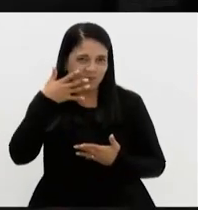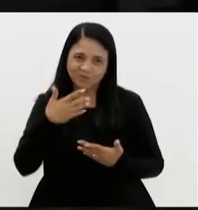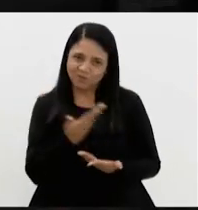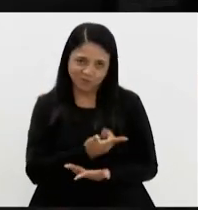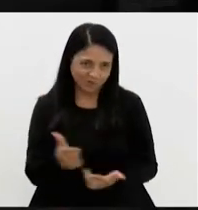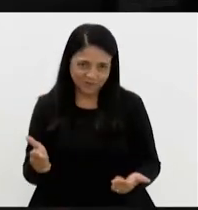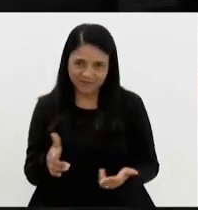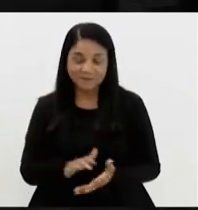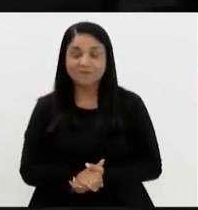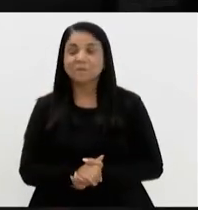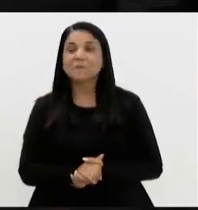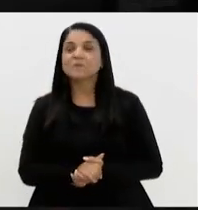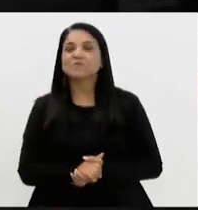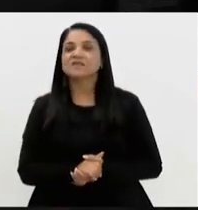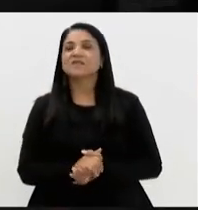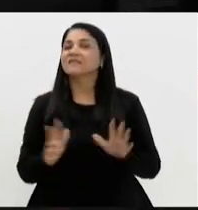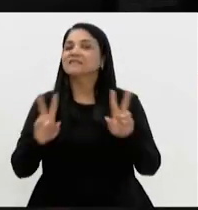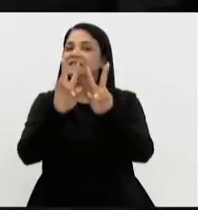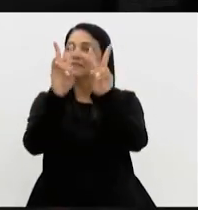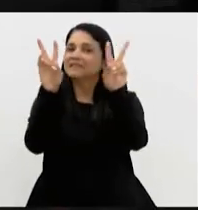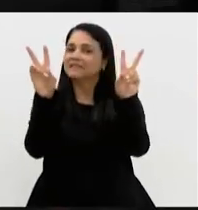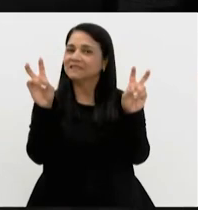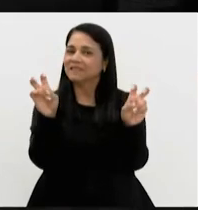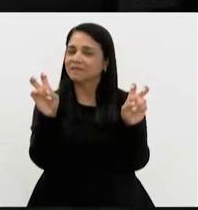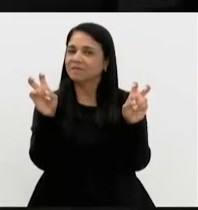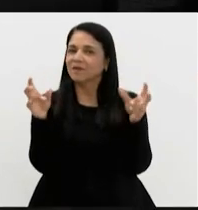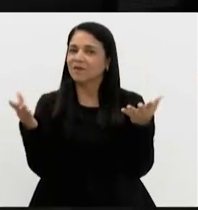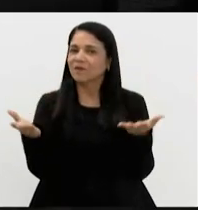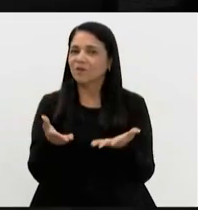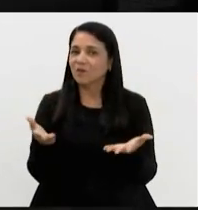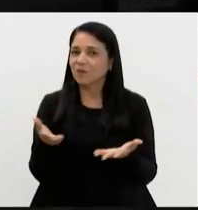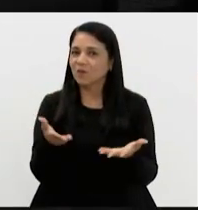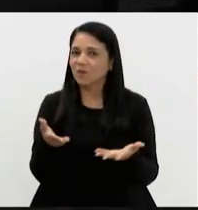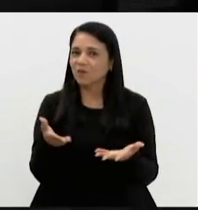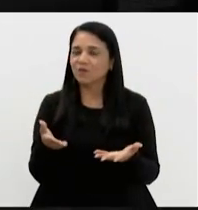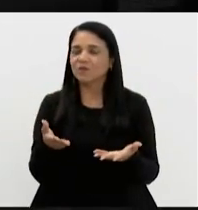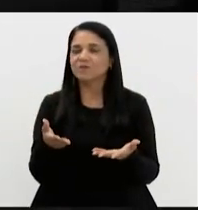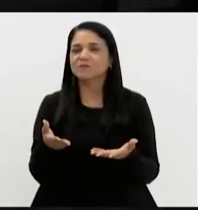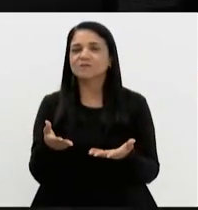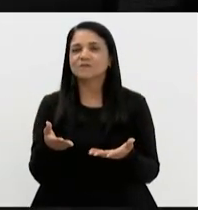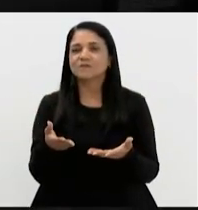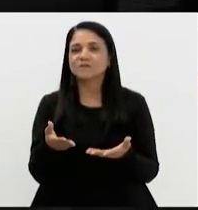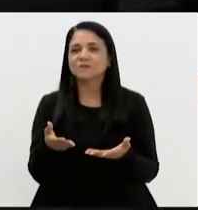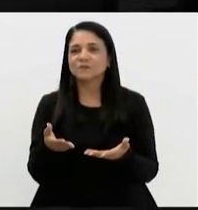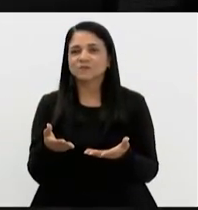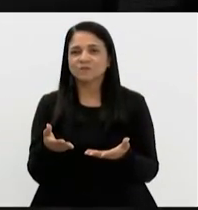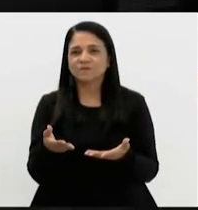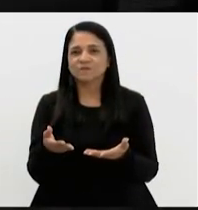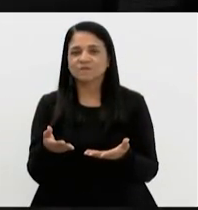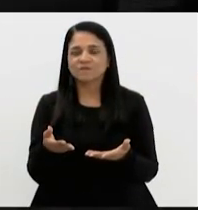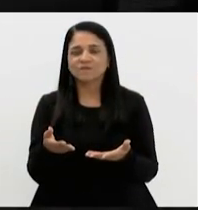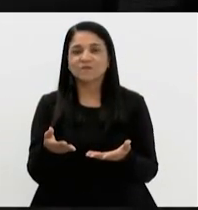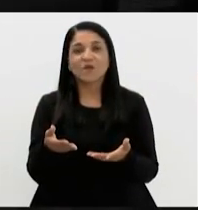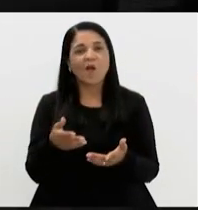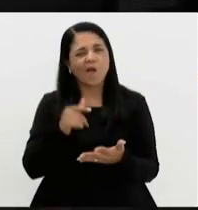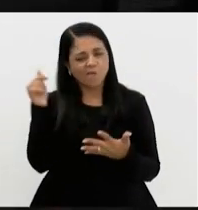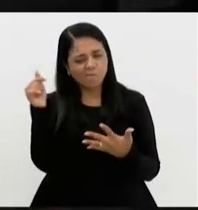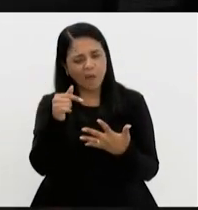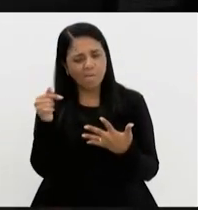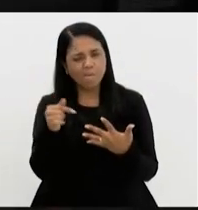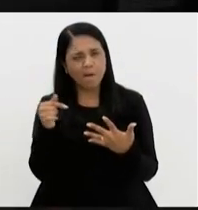excelências bom o tema que nos foi ofertado e farei aqui algumas